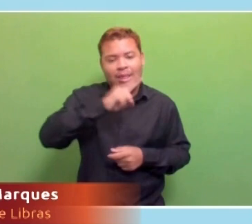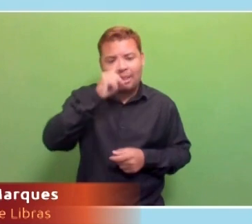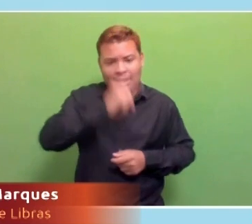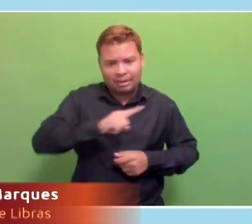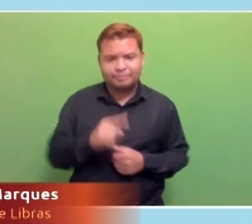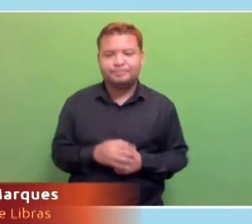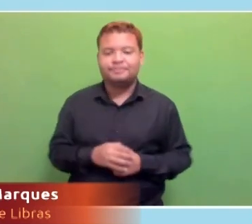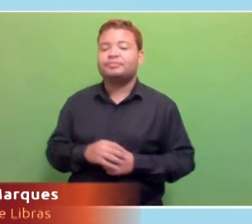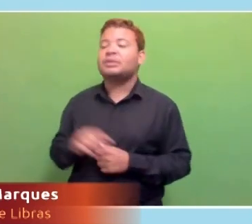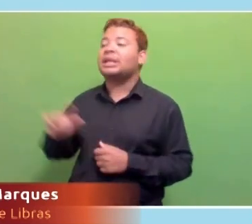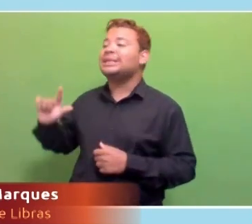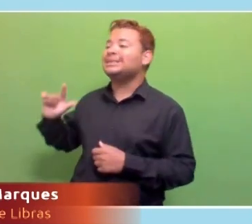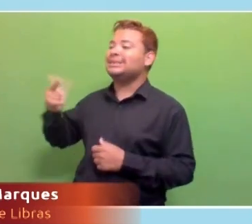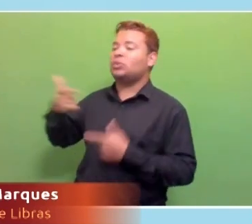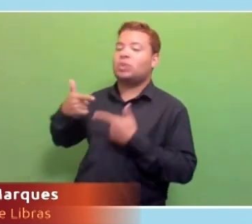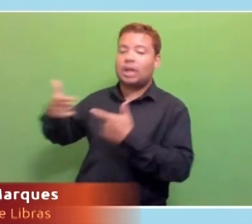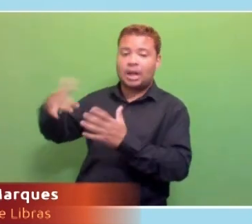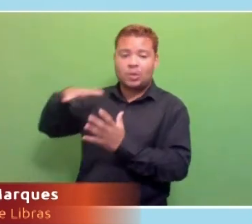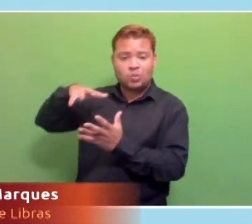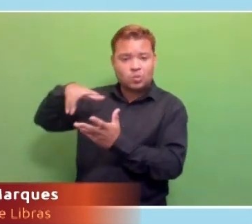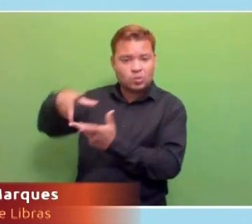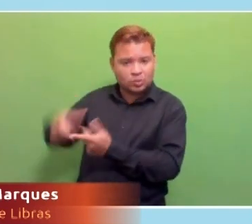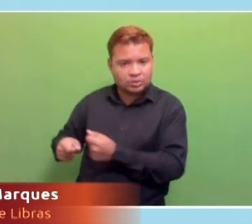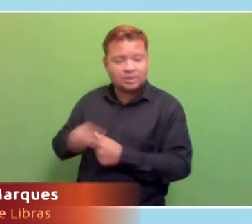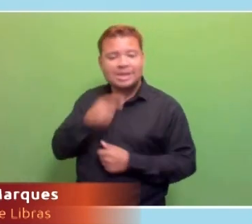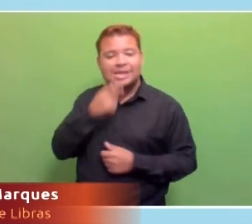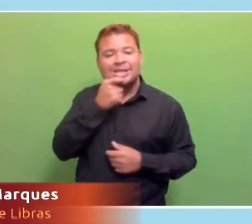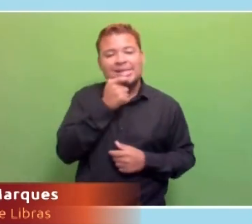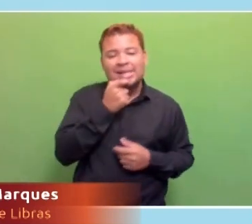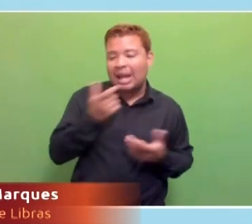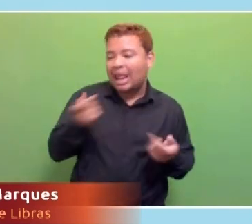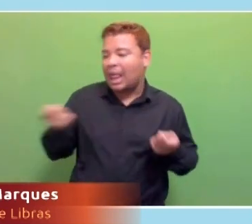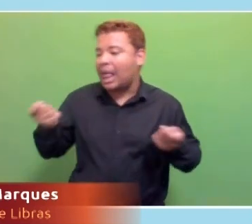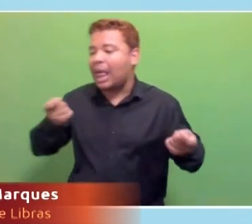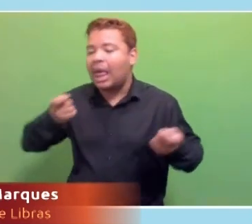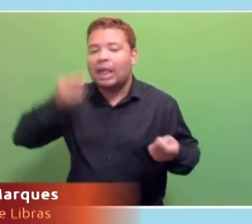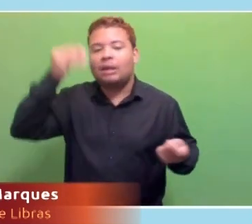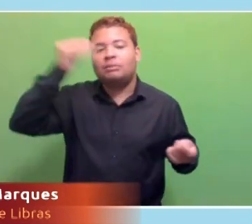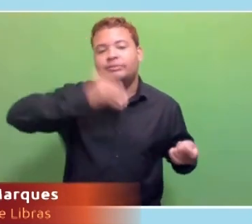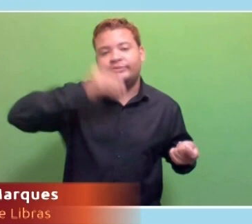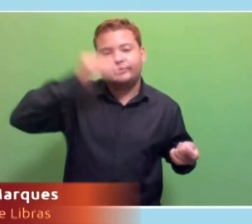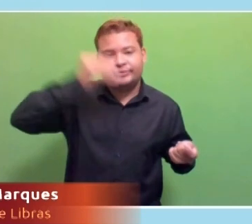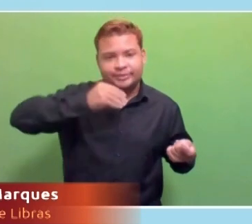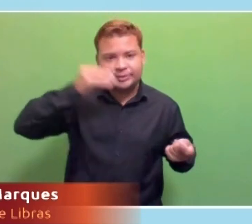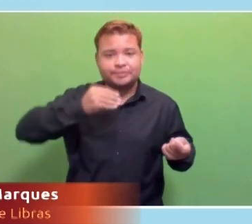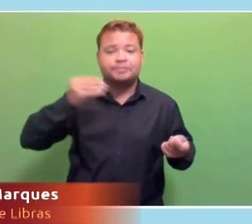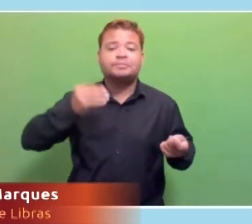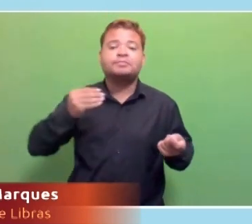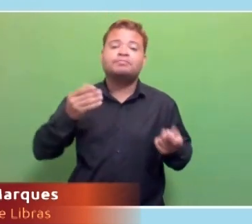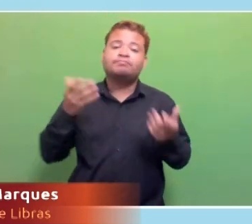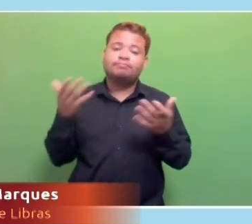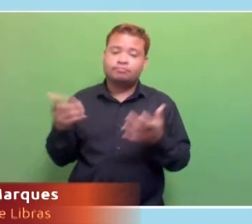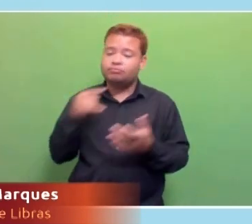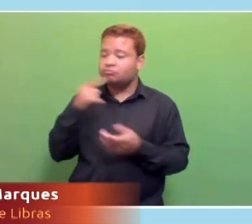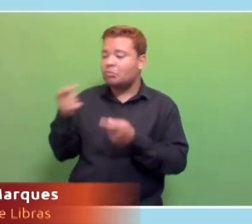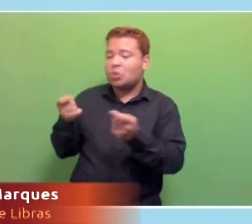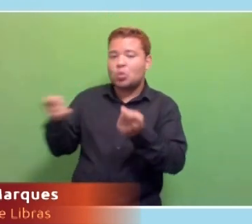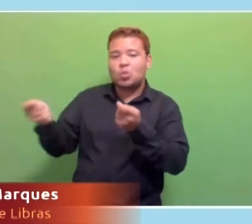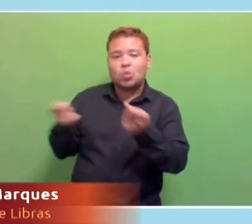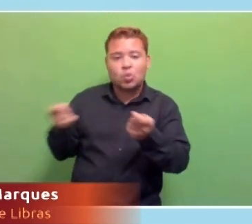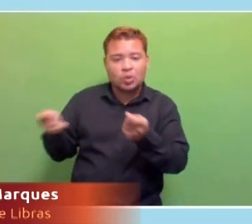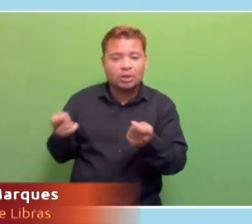com o enfraquecimento da Grã-Bretanha, com a incapacidade de controle desse território, E também em razão, claramente, do